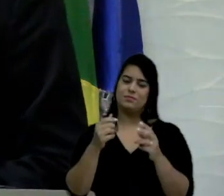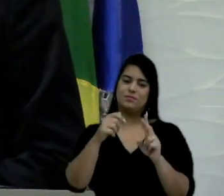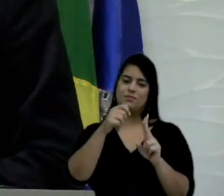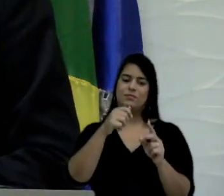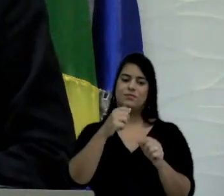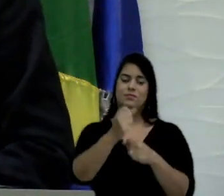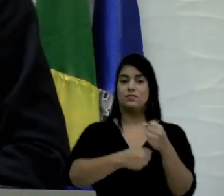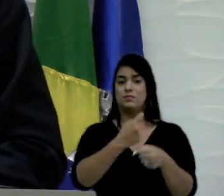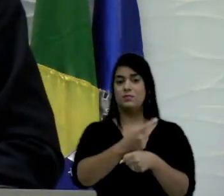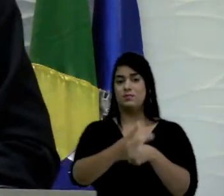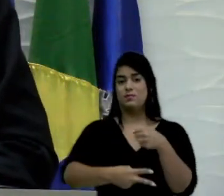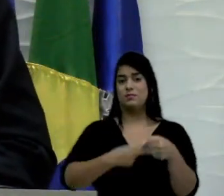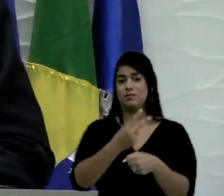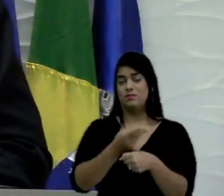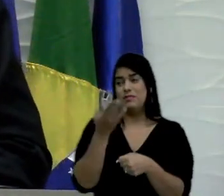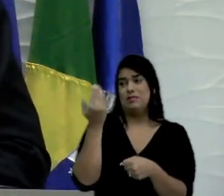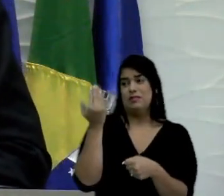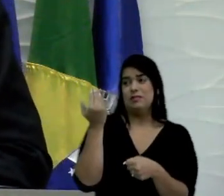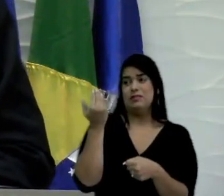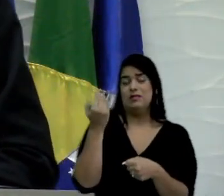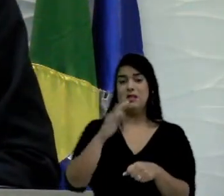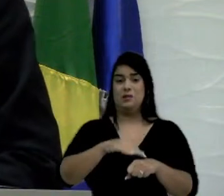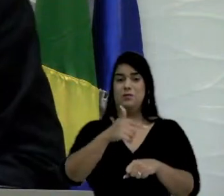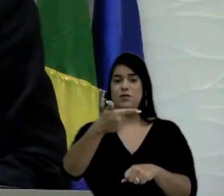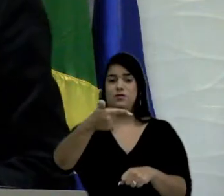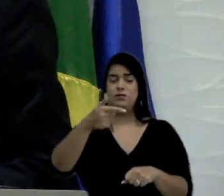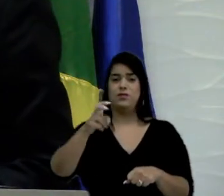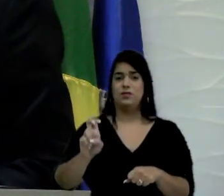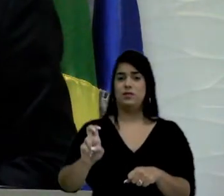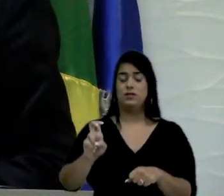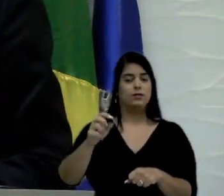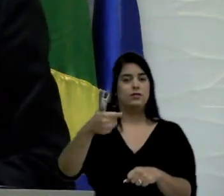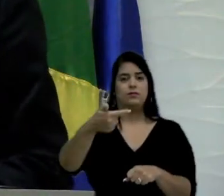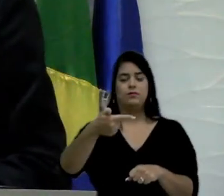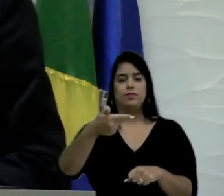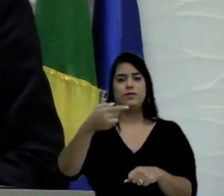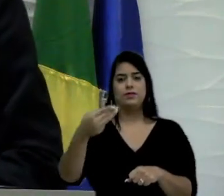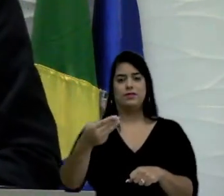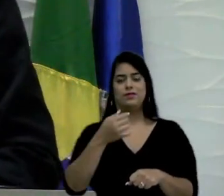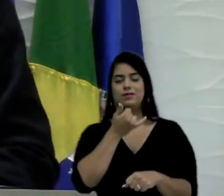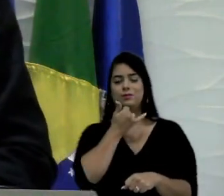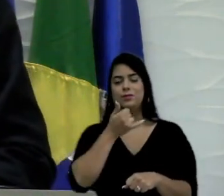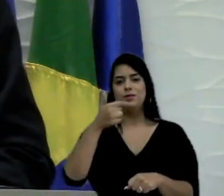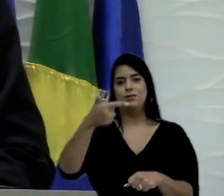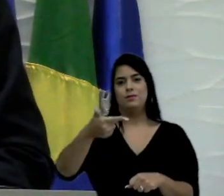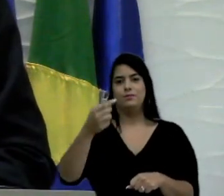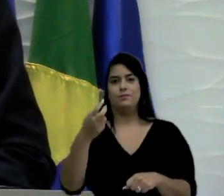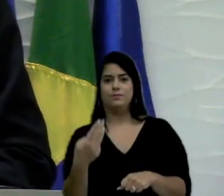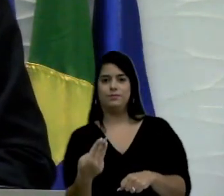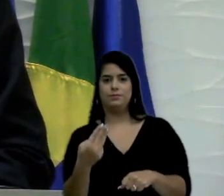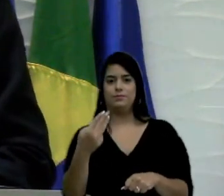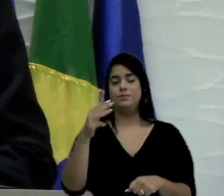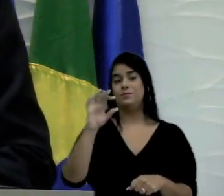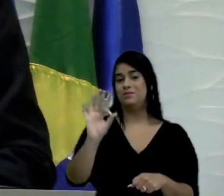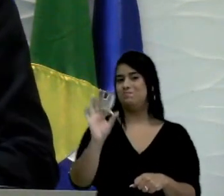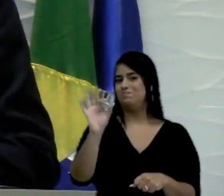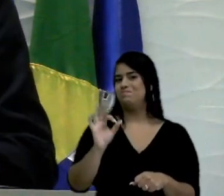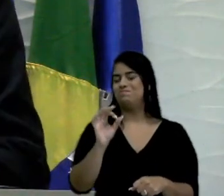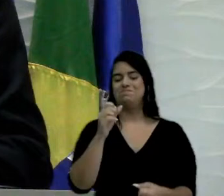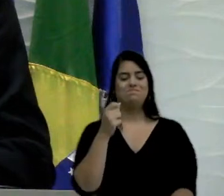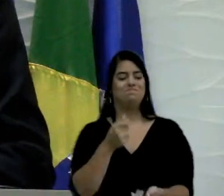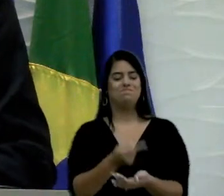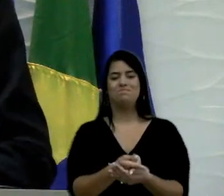consecutivos mais de 23% de reajuste esse aí não foi dado e esse aí